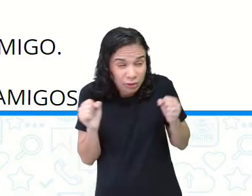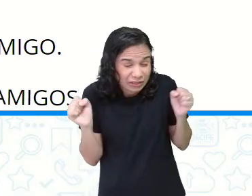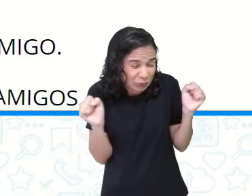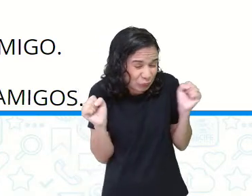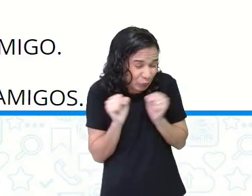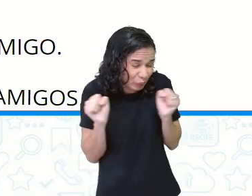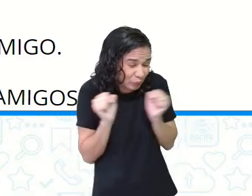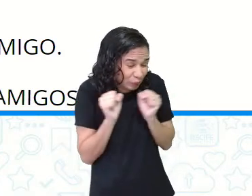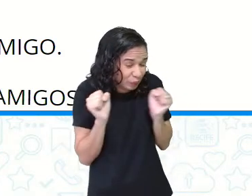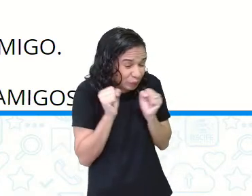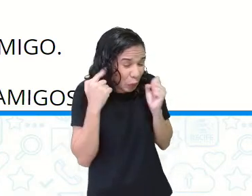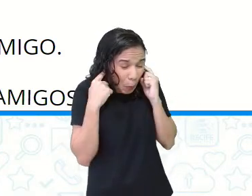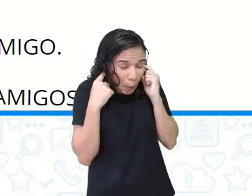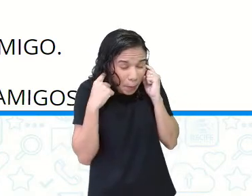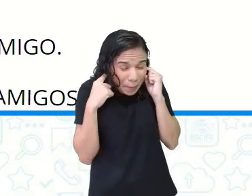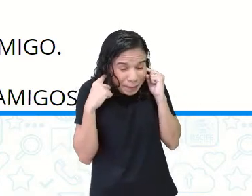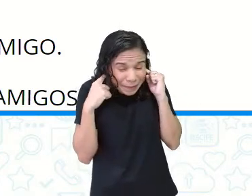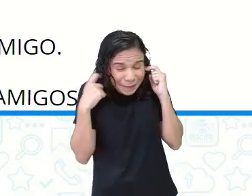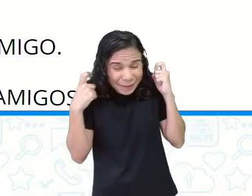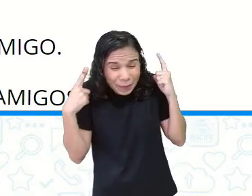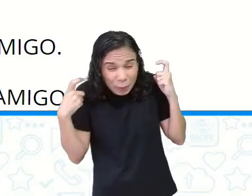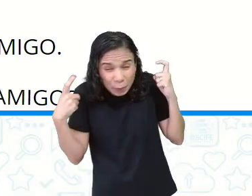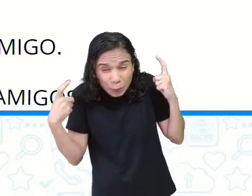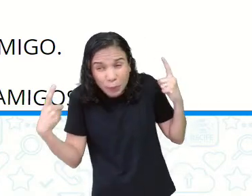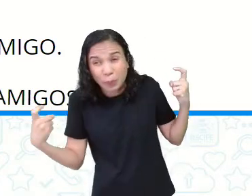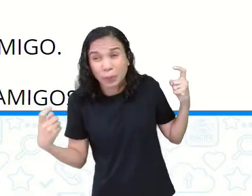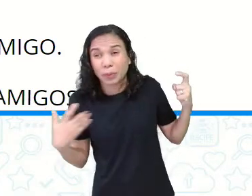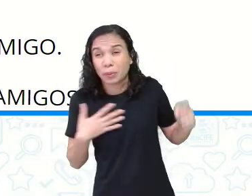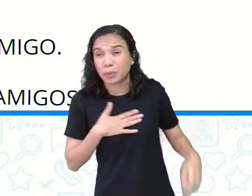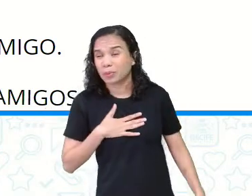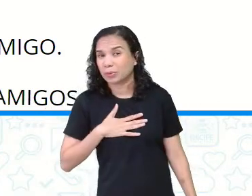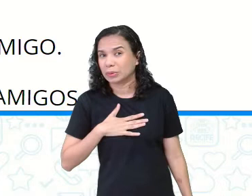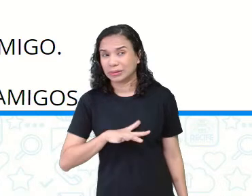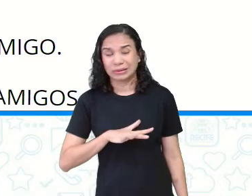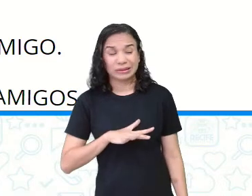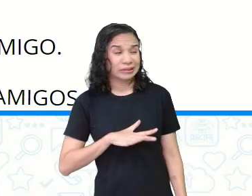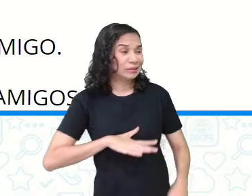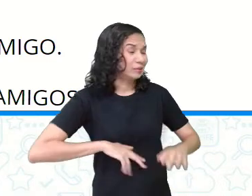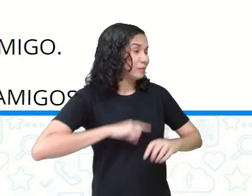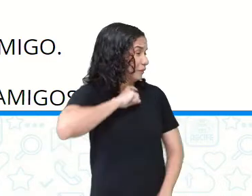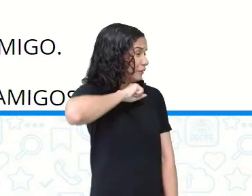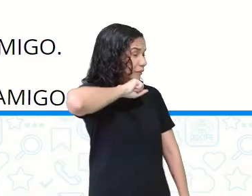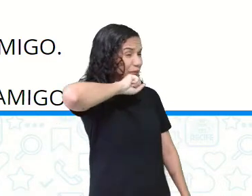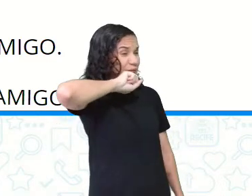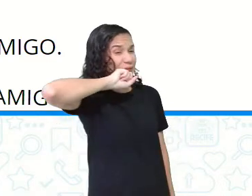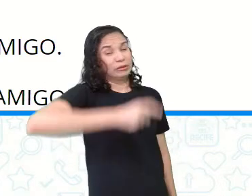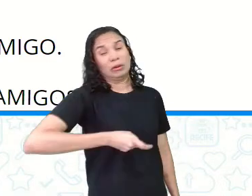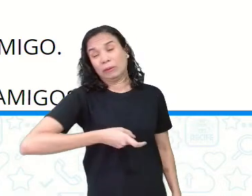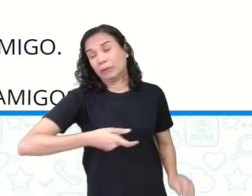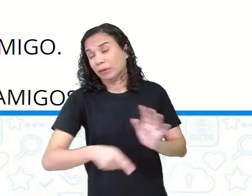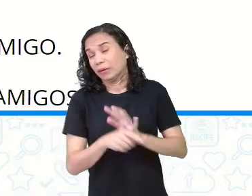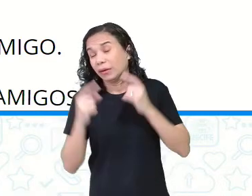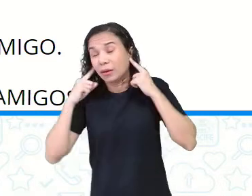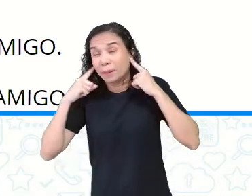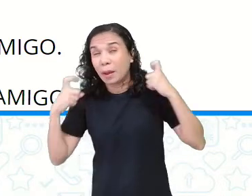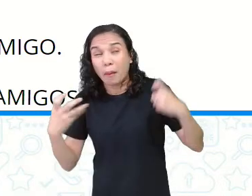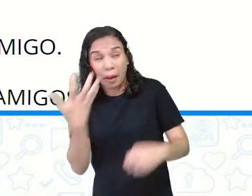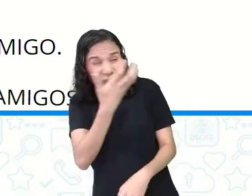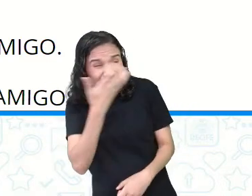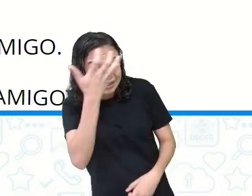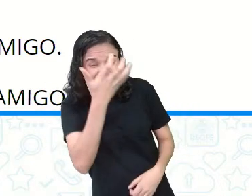várias marquinhas nele, né? Mostrando que ele não está nem aguentando ouvir a Magali